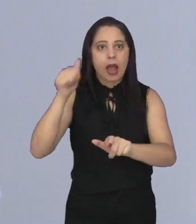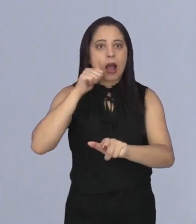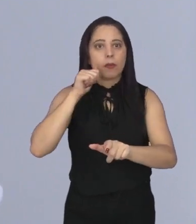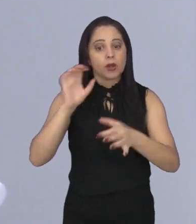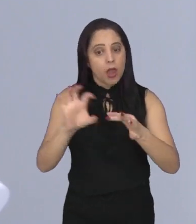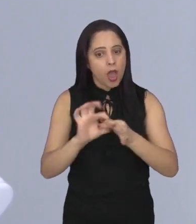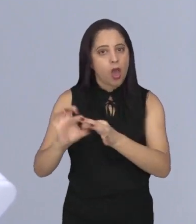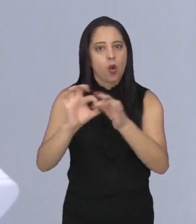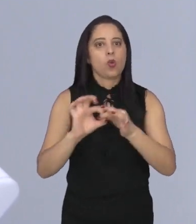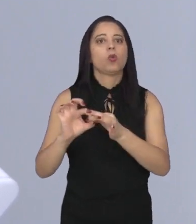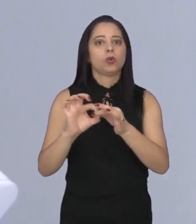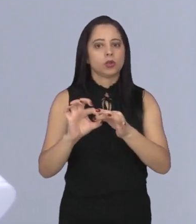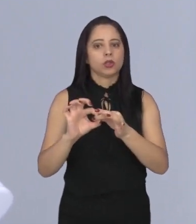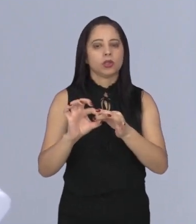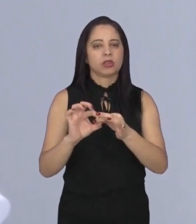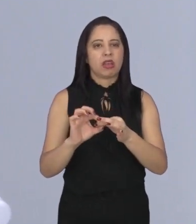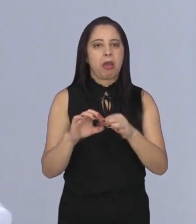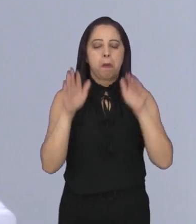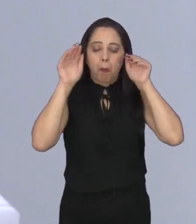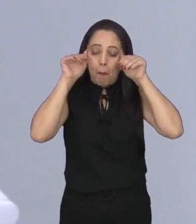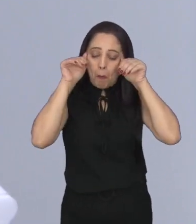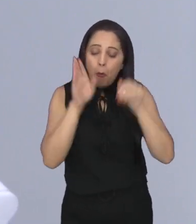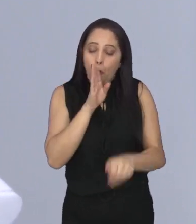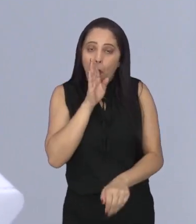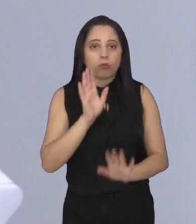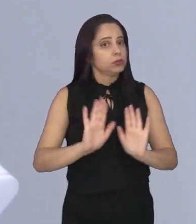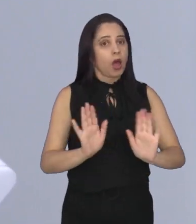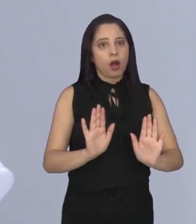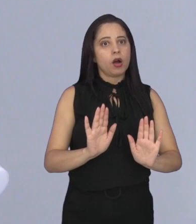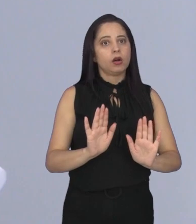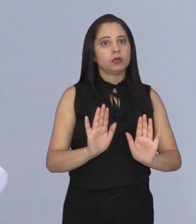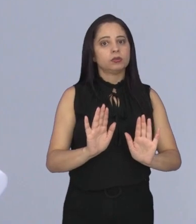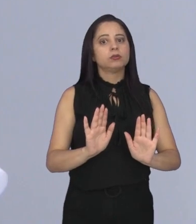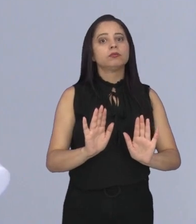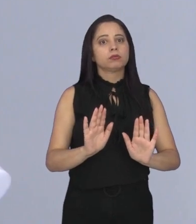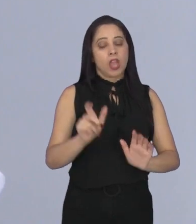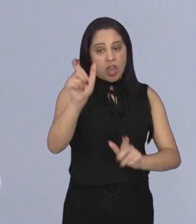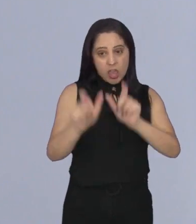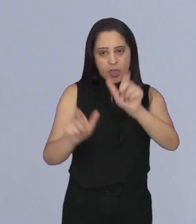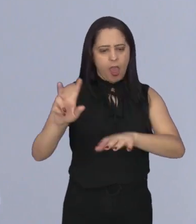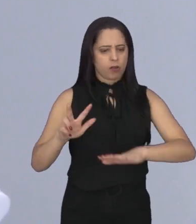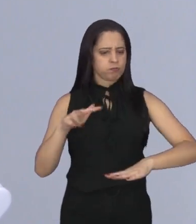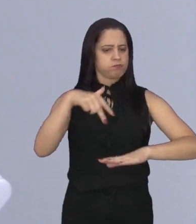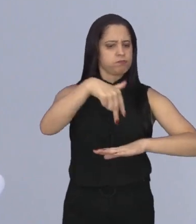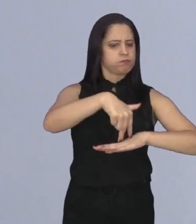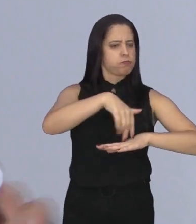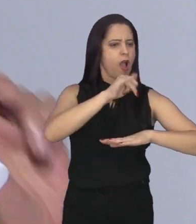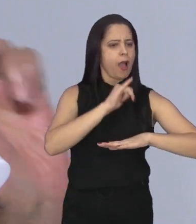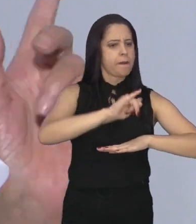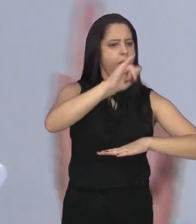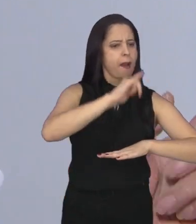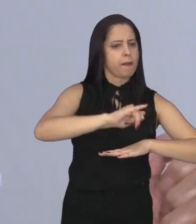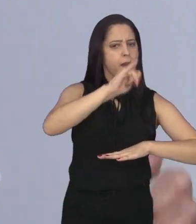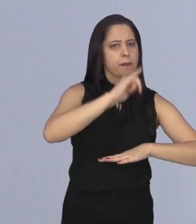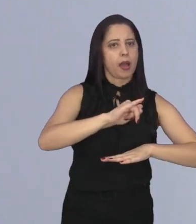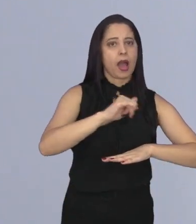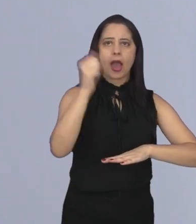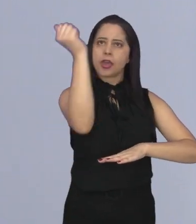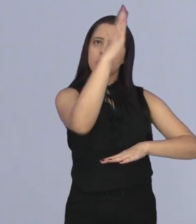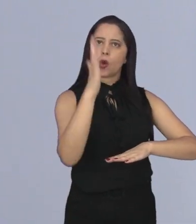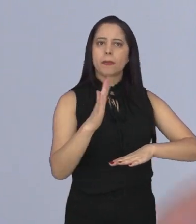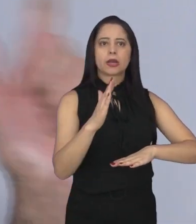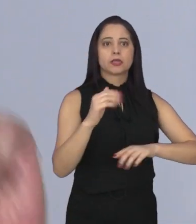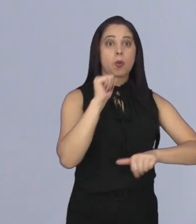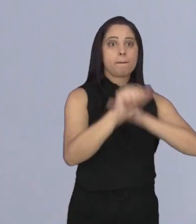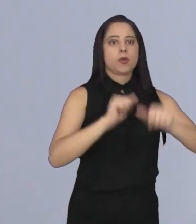também de toda mulher na comunidade. Ela não pode se calar. E é o trabalho, é a voz dela que vai poder melhorar as coisas nesse